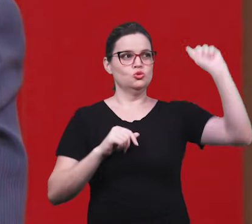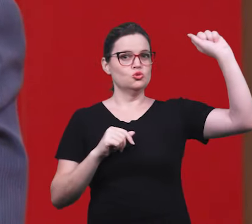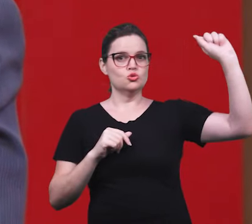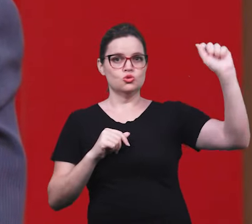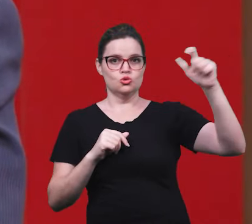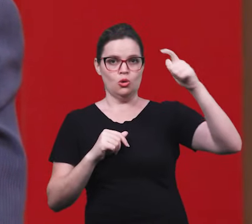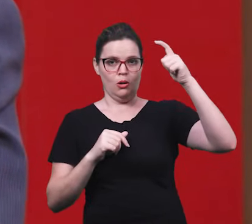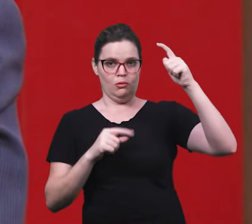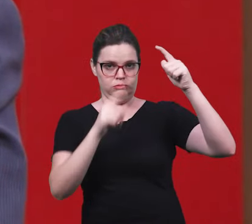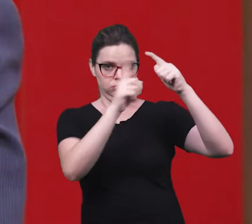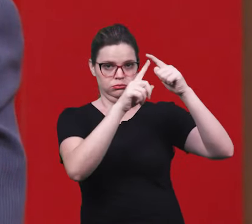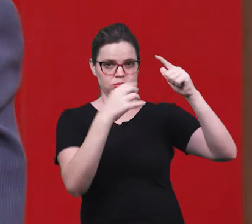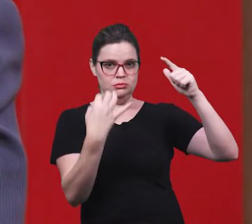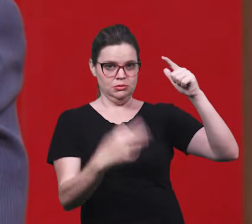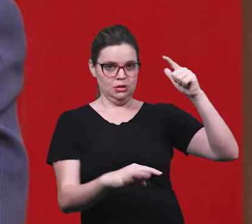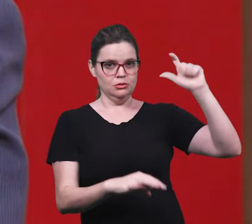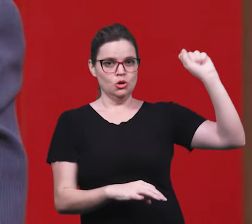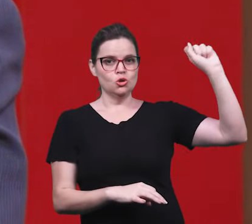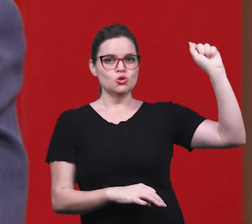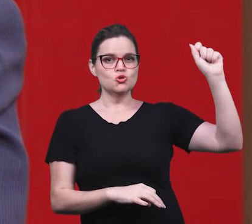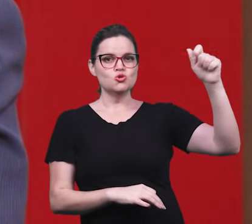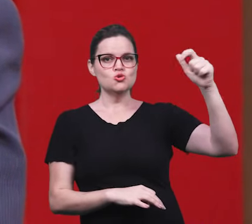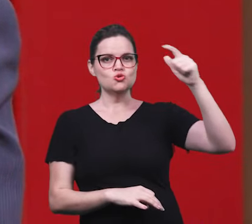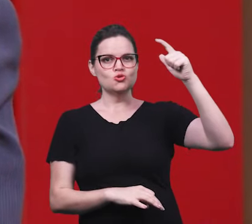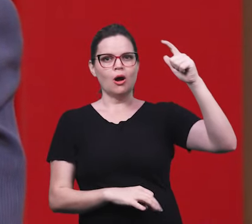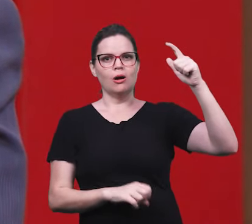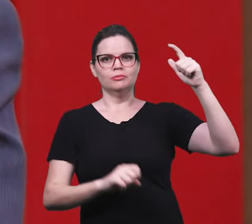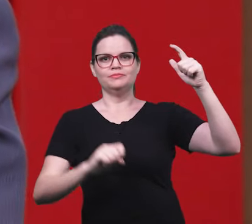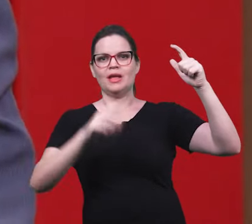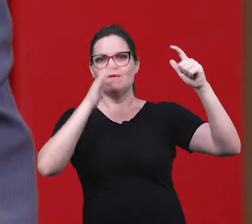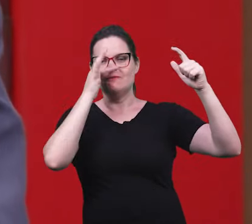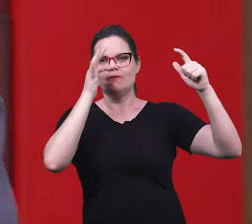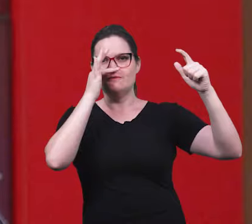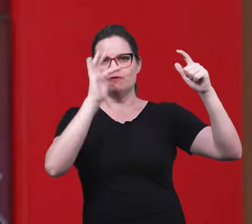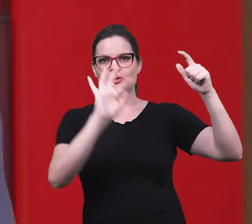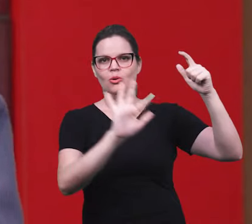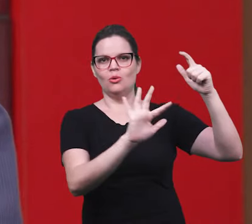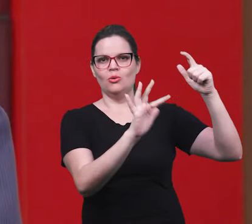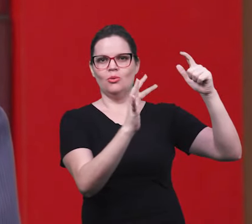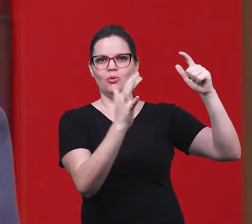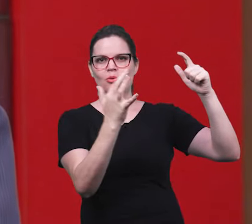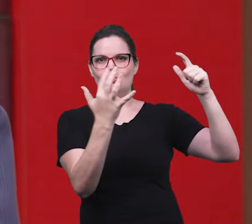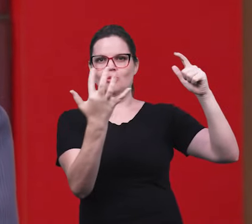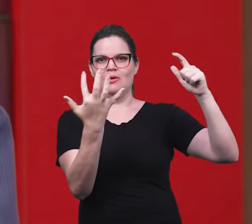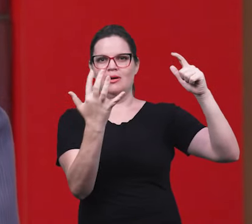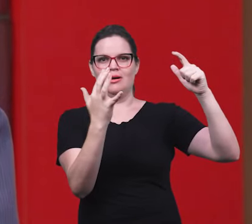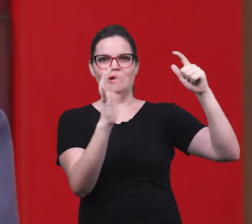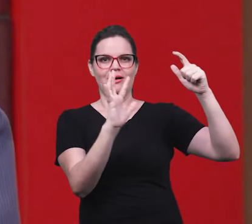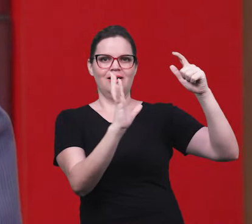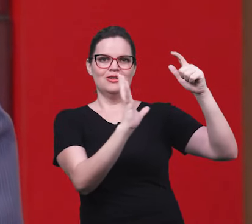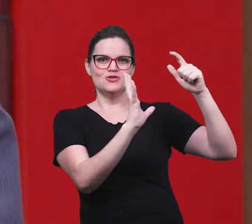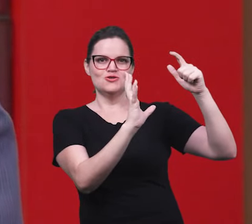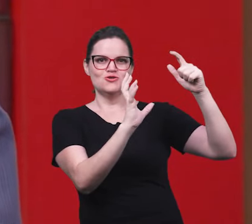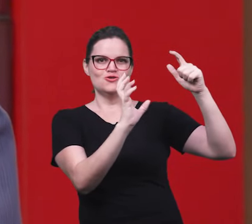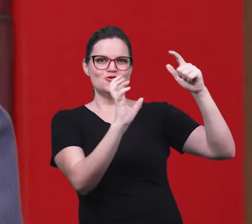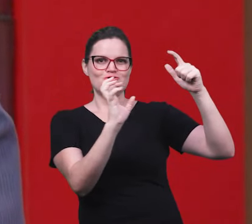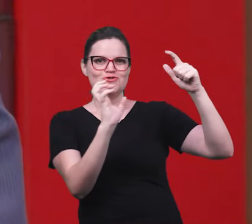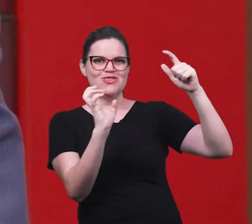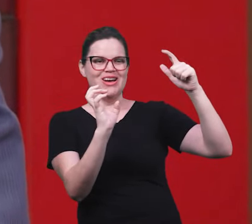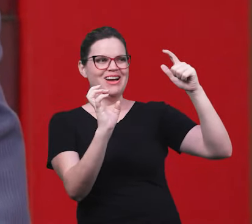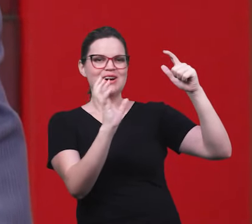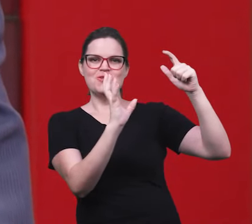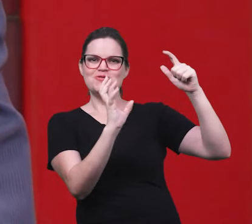algo extraordinário acontece dentro das células vegetais, mais precisamente num orgânulozinho microscópico que a gente chama de